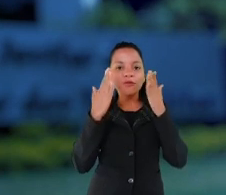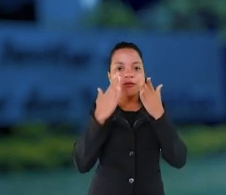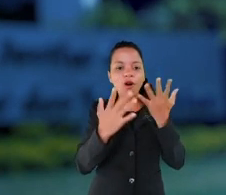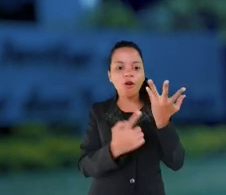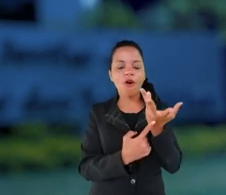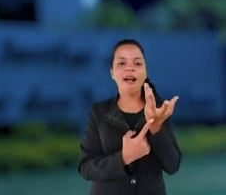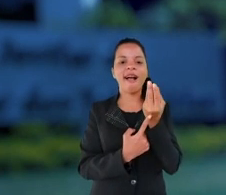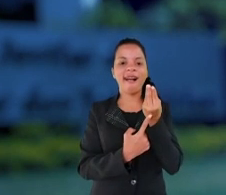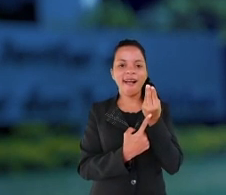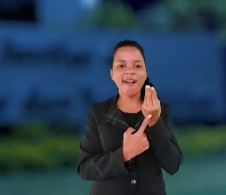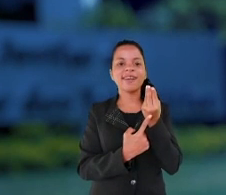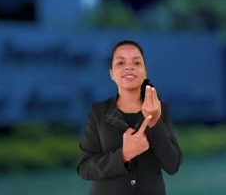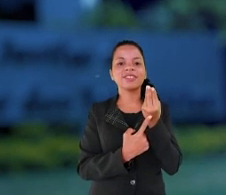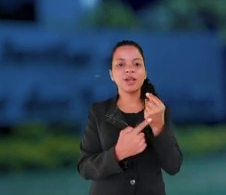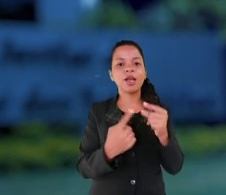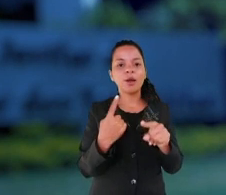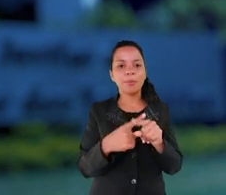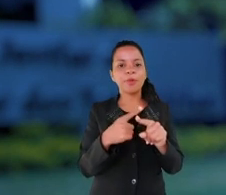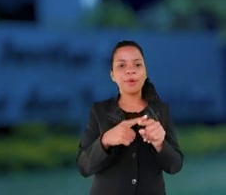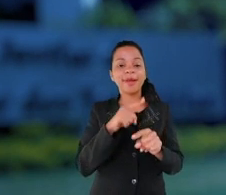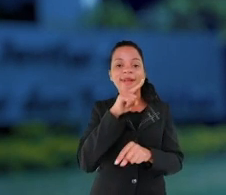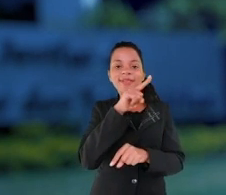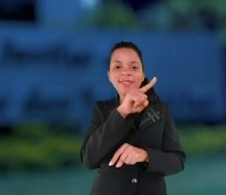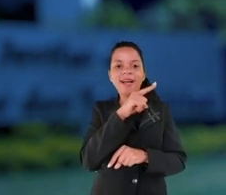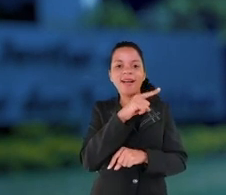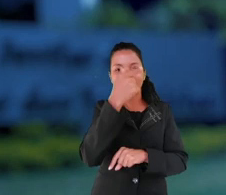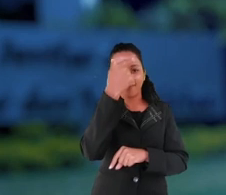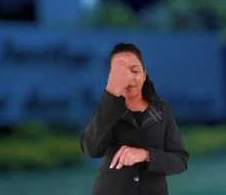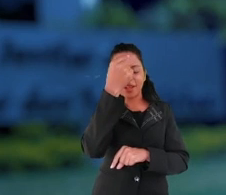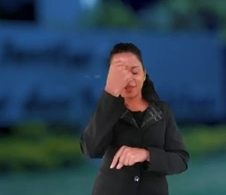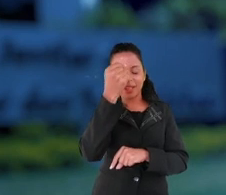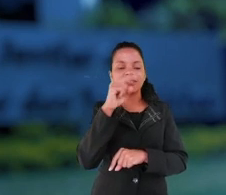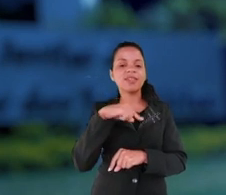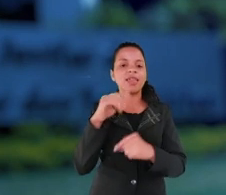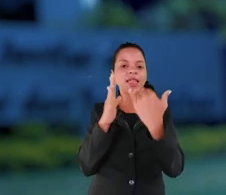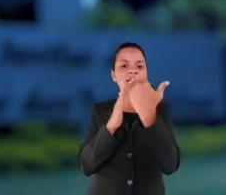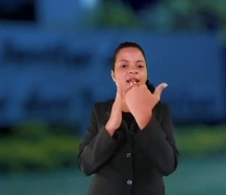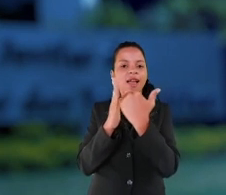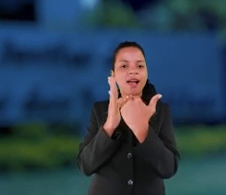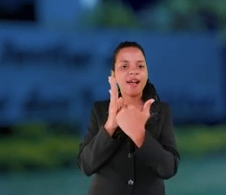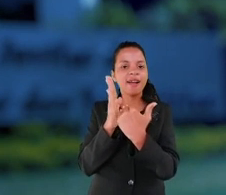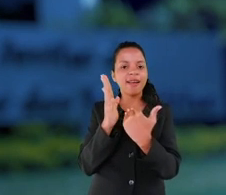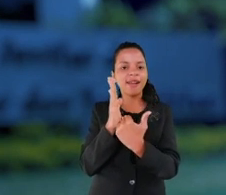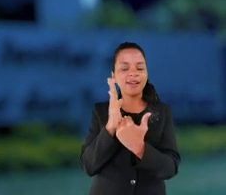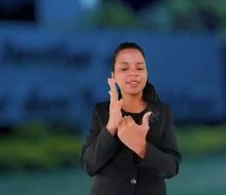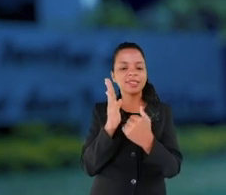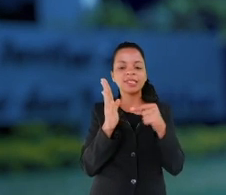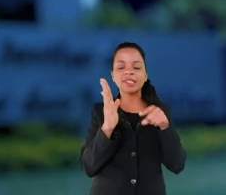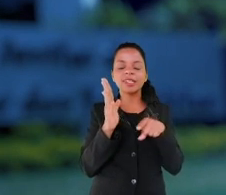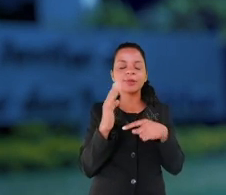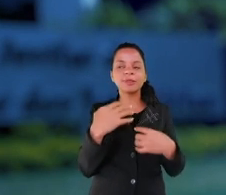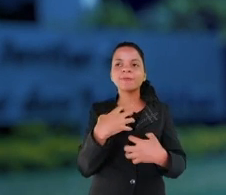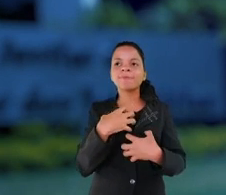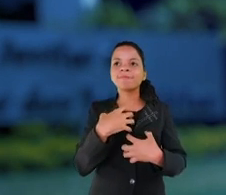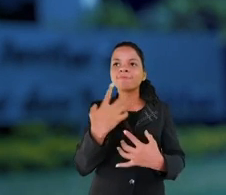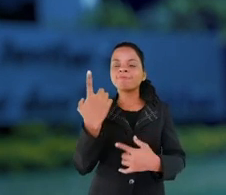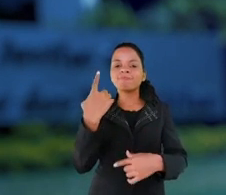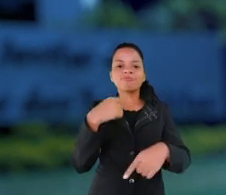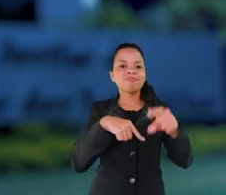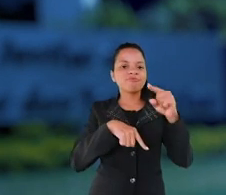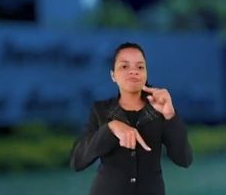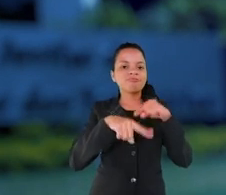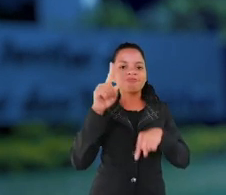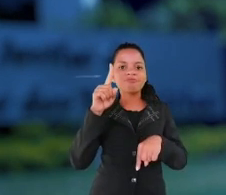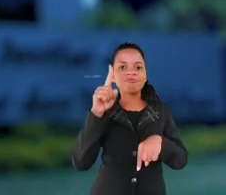porque era uma faculdade com uma grade muito aberta. E revolucionou completamente o meu modo de lidar com